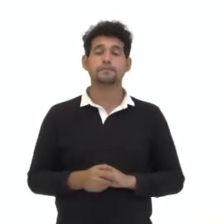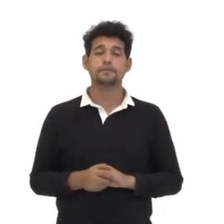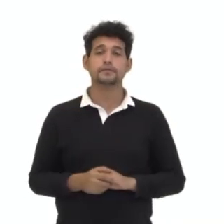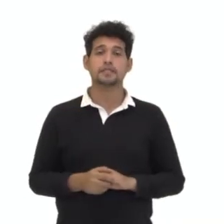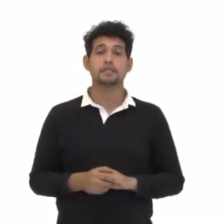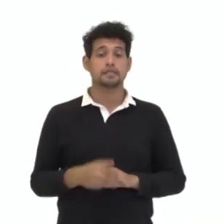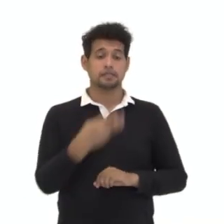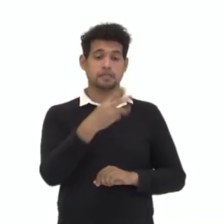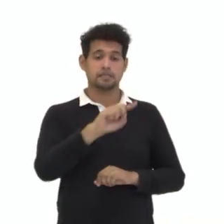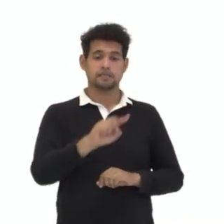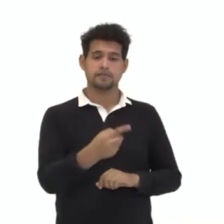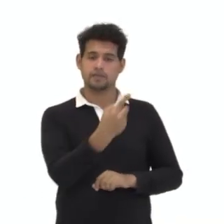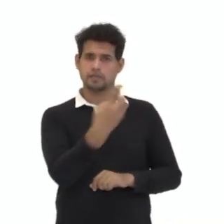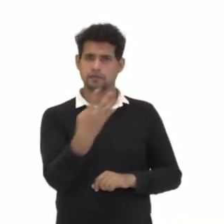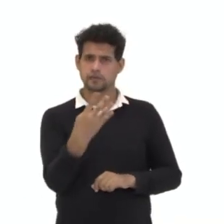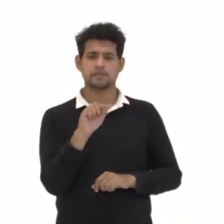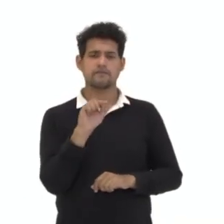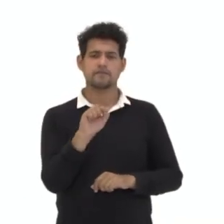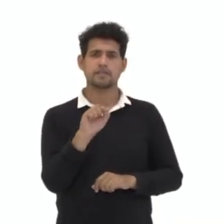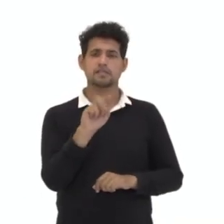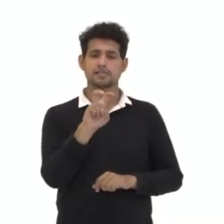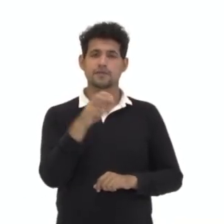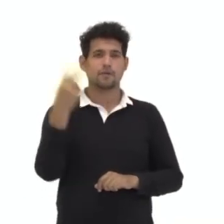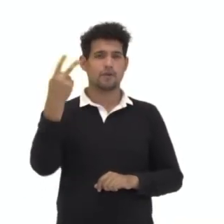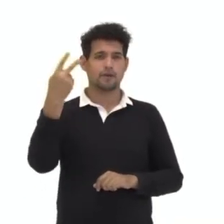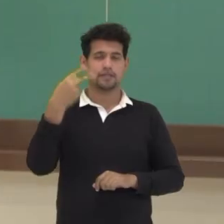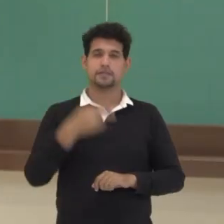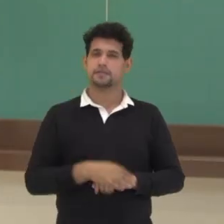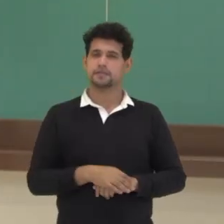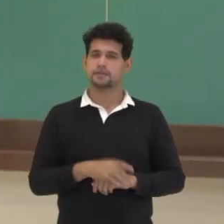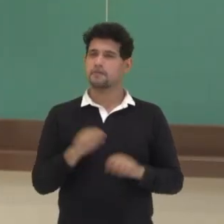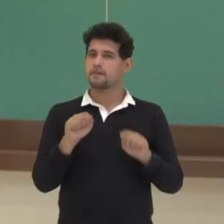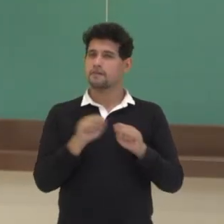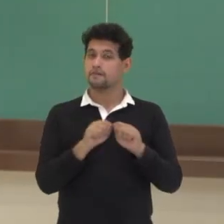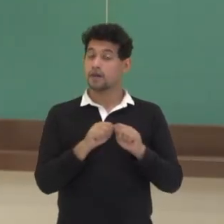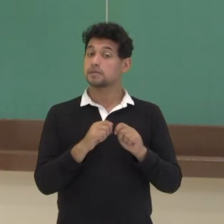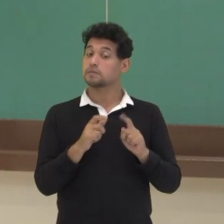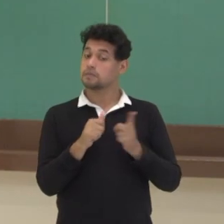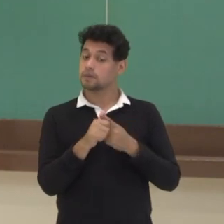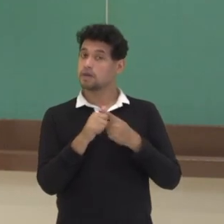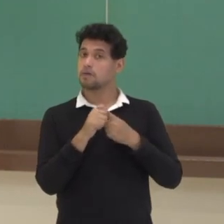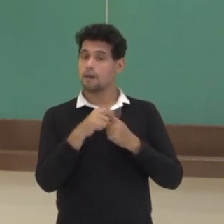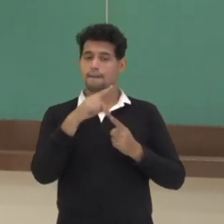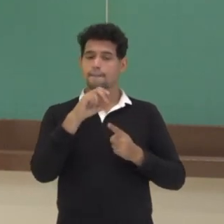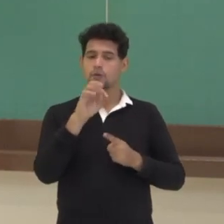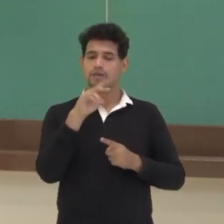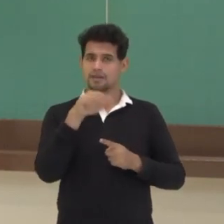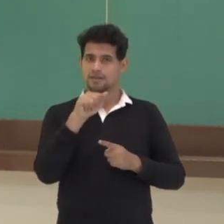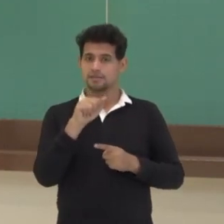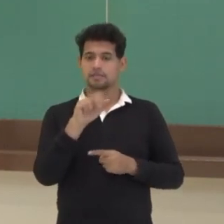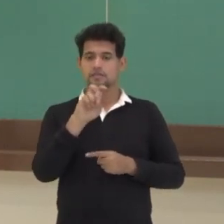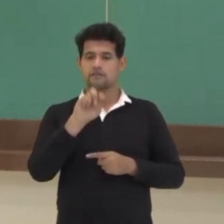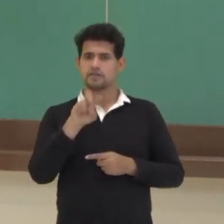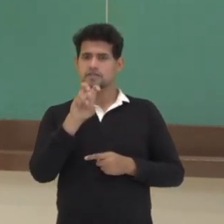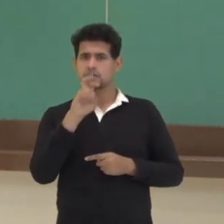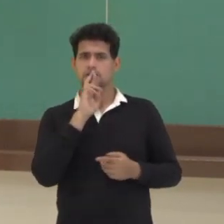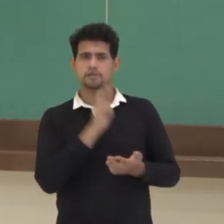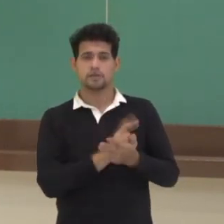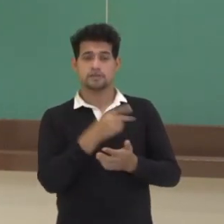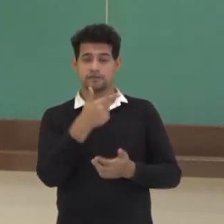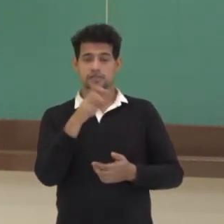Então, 3,14 vezes 5 ao quadrado. Faço primeiramente a potenciação, 5 vezes 5,